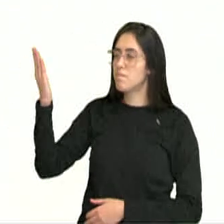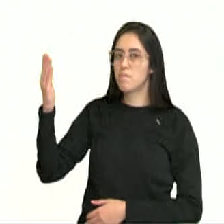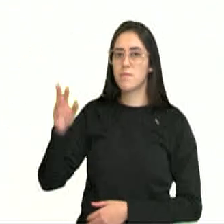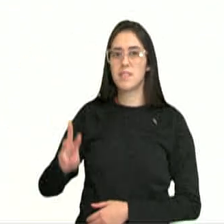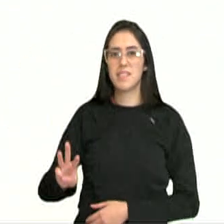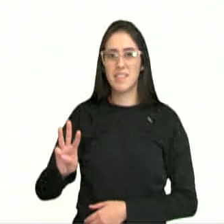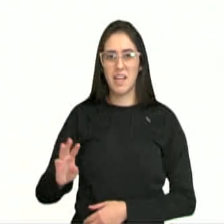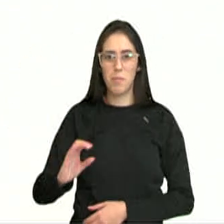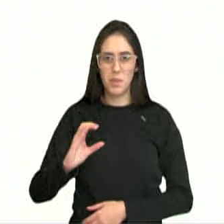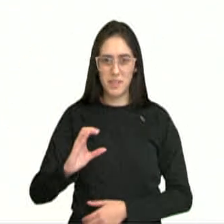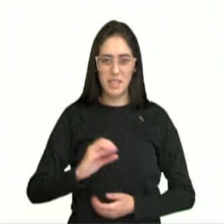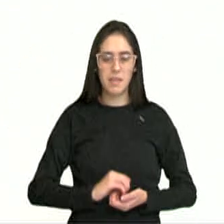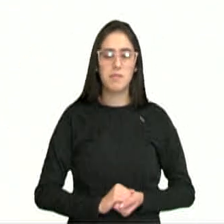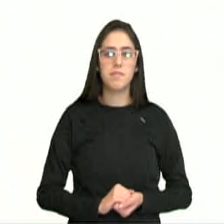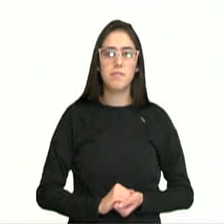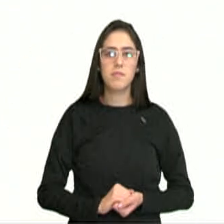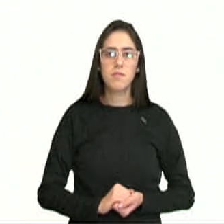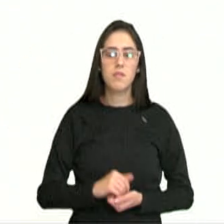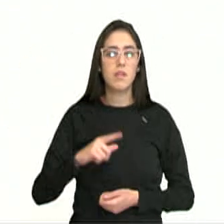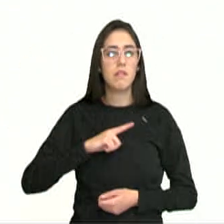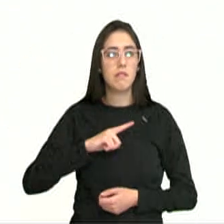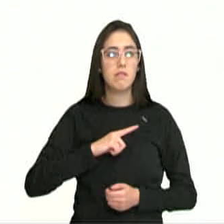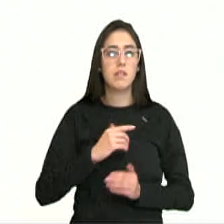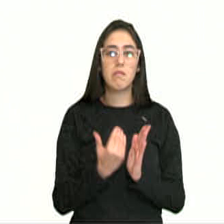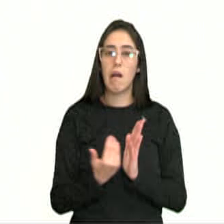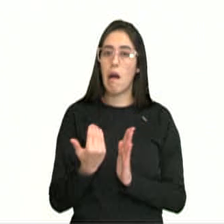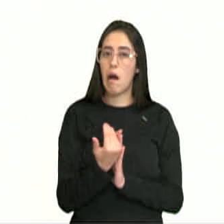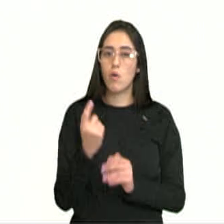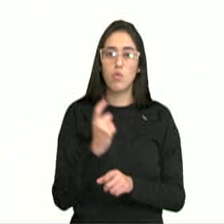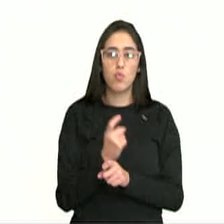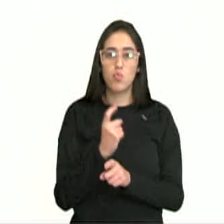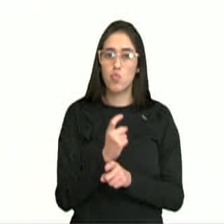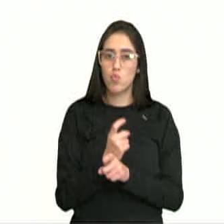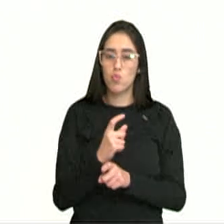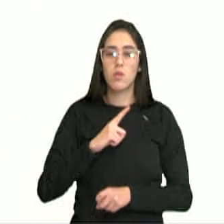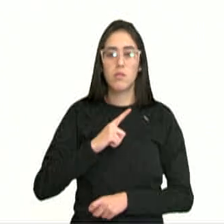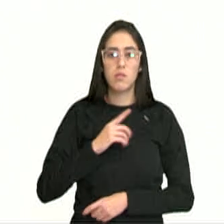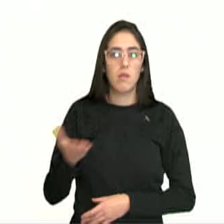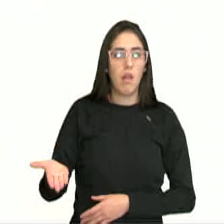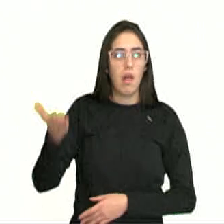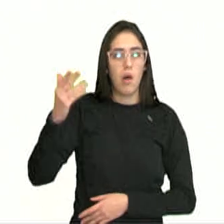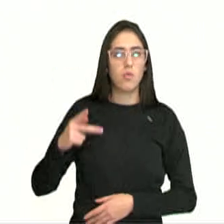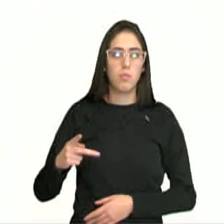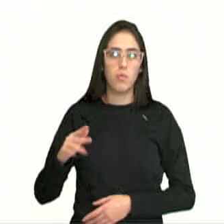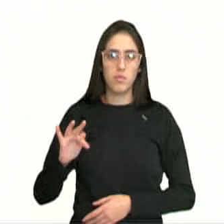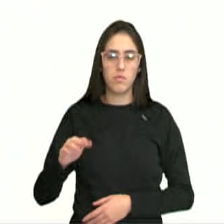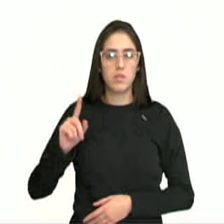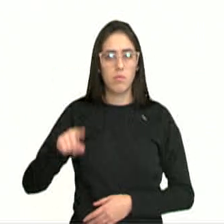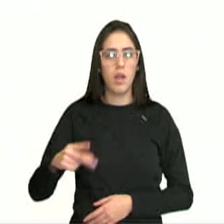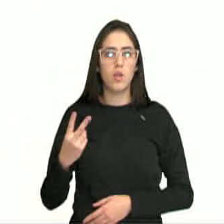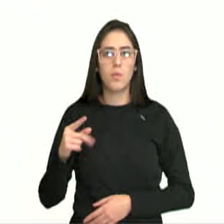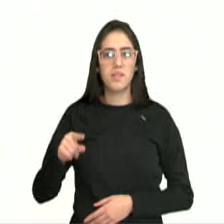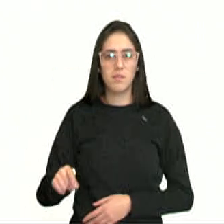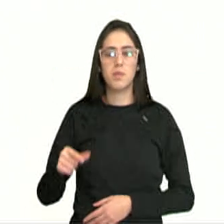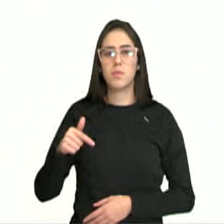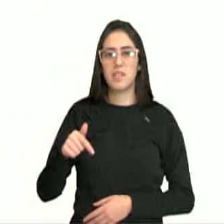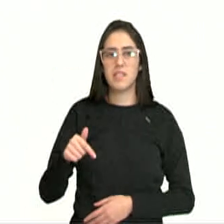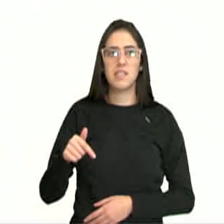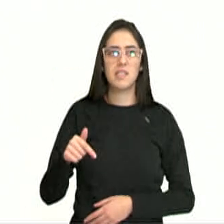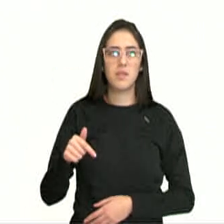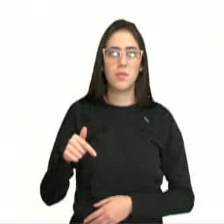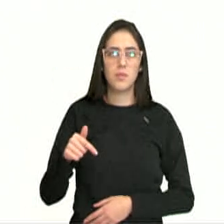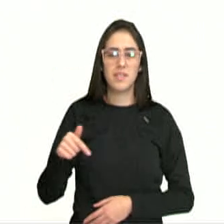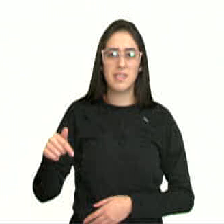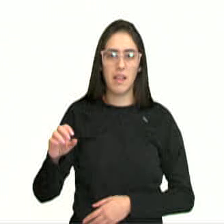WC, tungstênio com carbono, devido à alta dureza e elevado ponto de fusão, que é 2770 graus